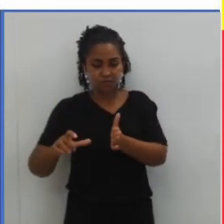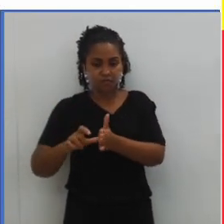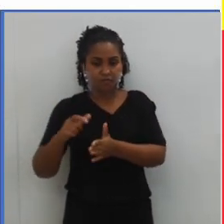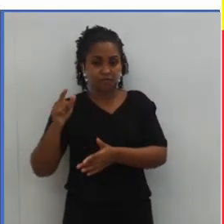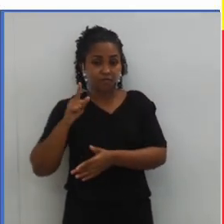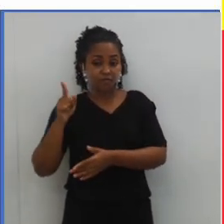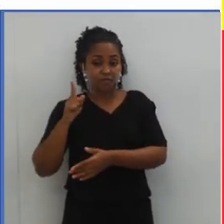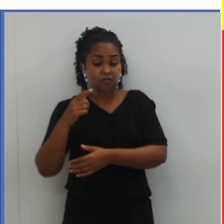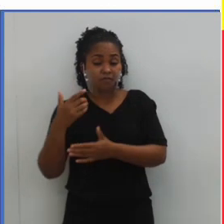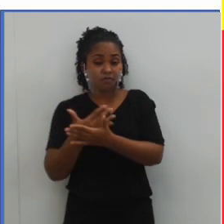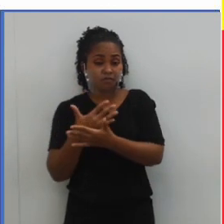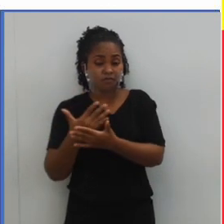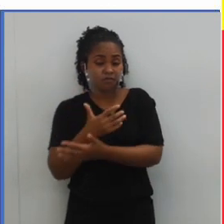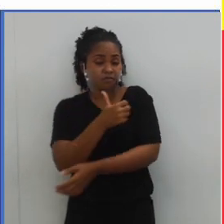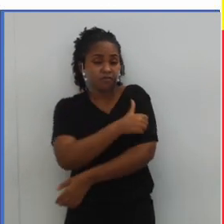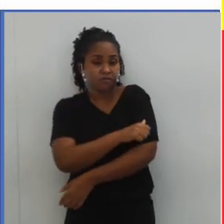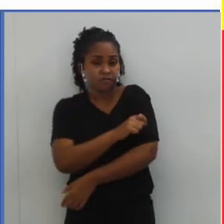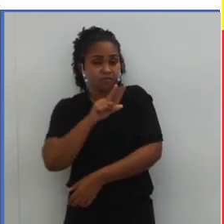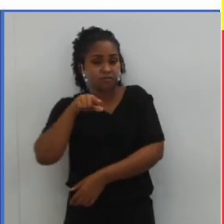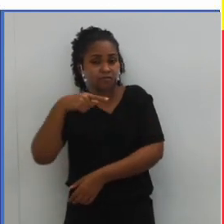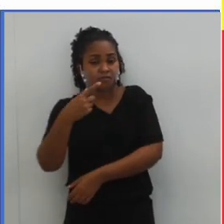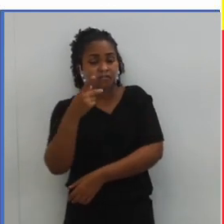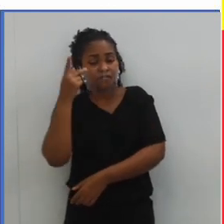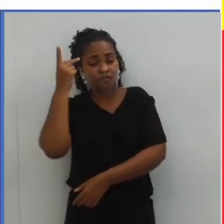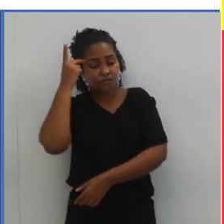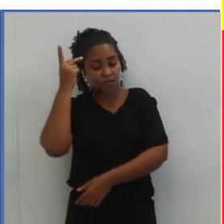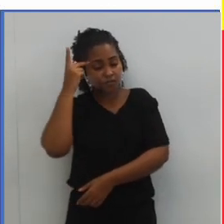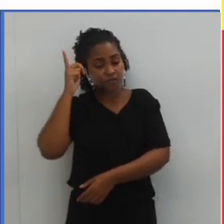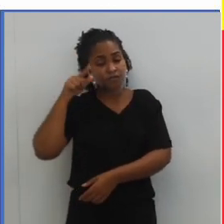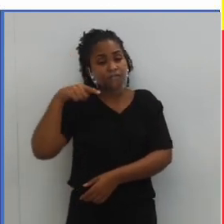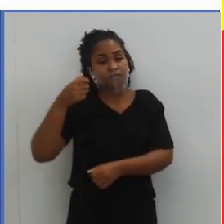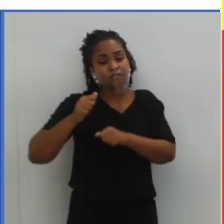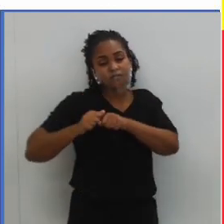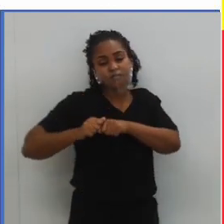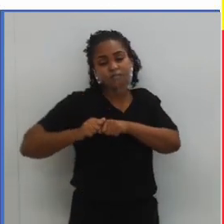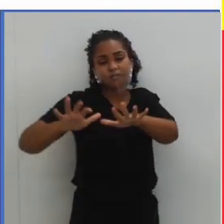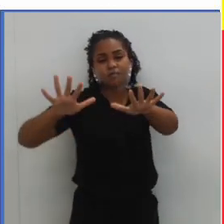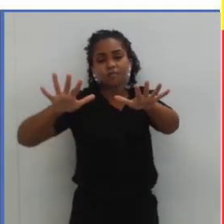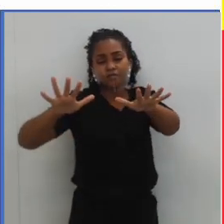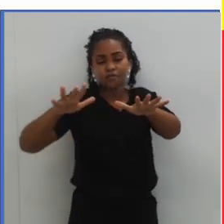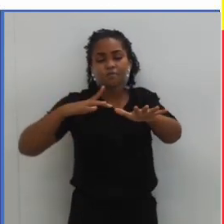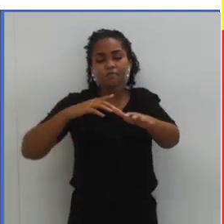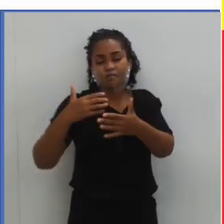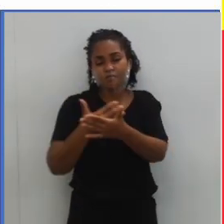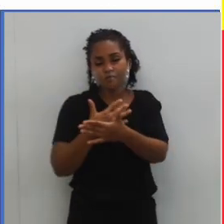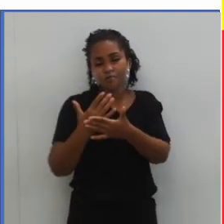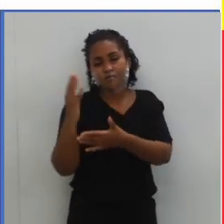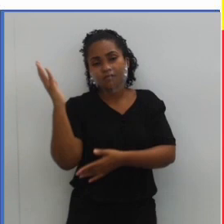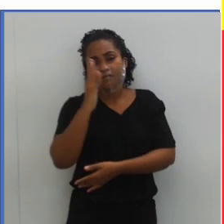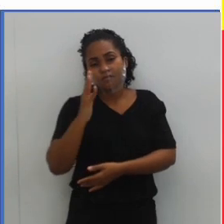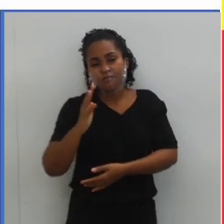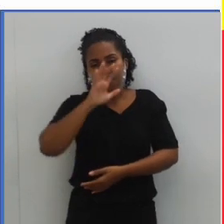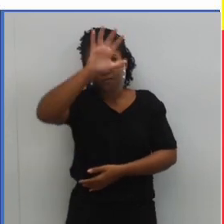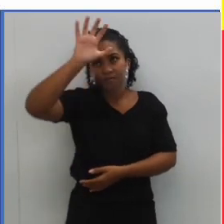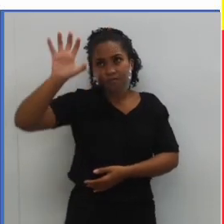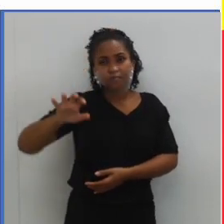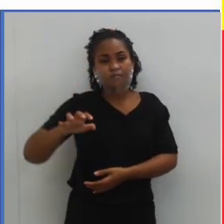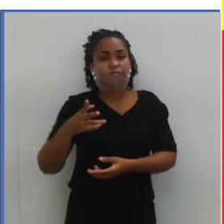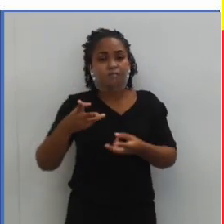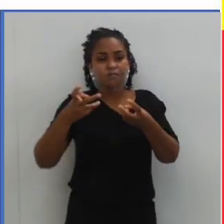Janeiro, depois foi em São Paulo, e com isso se espalhou por várias cidades do Brasil. Aí na imagem vocês